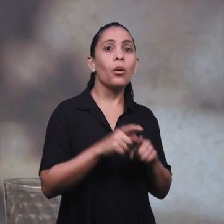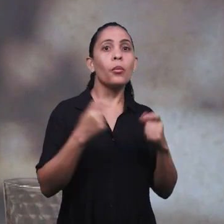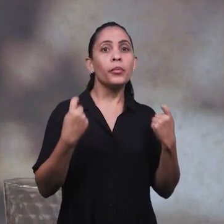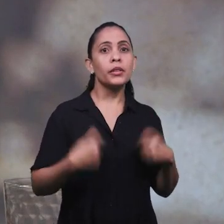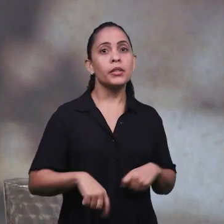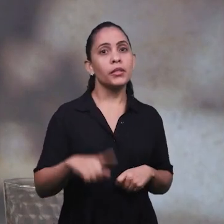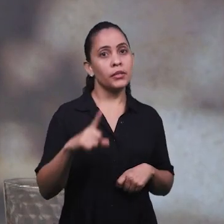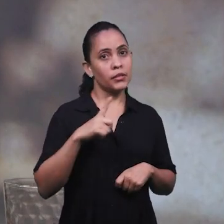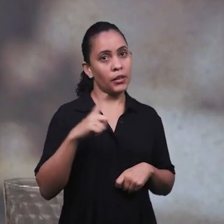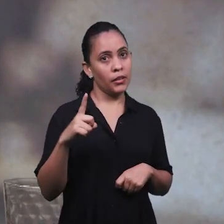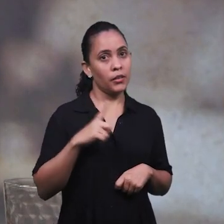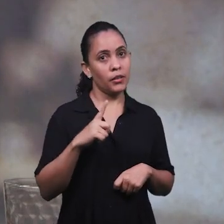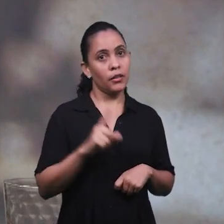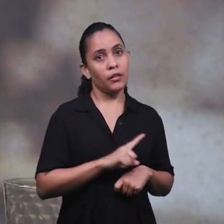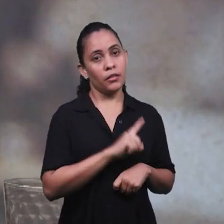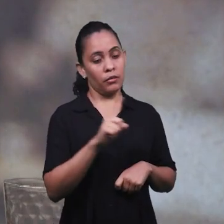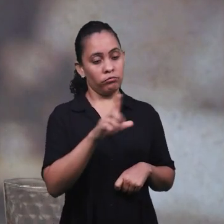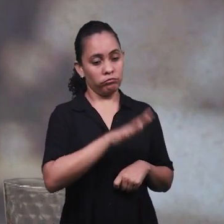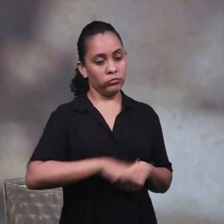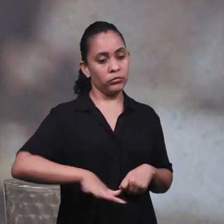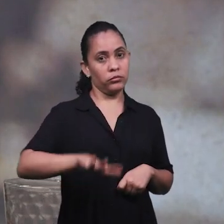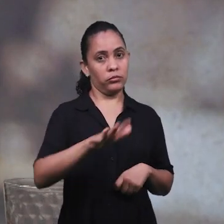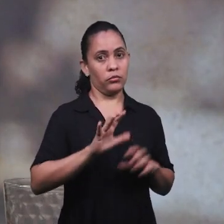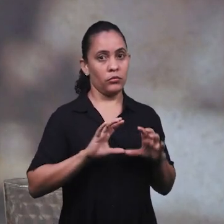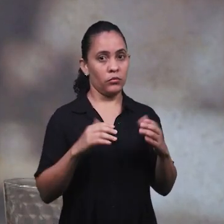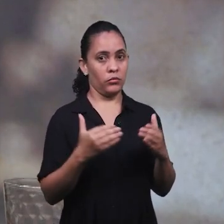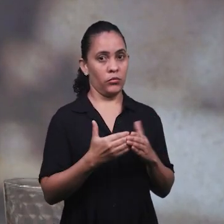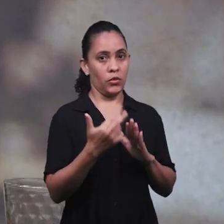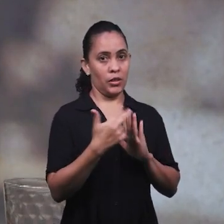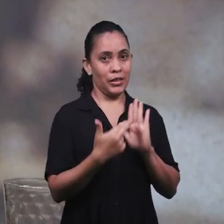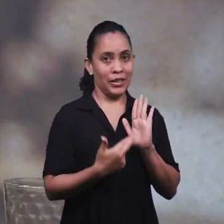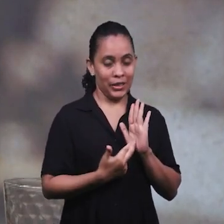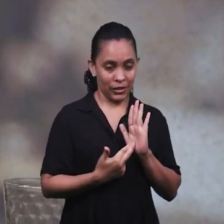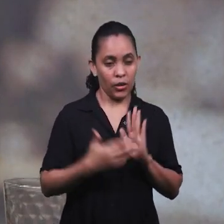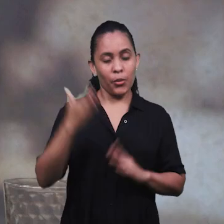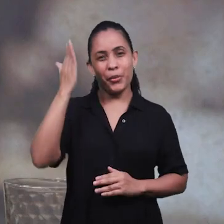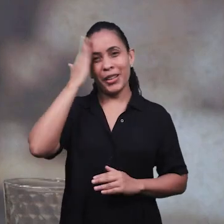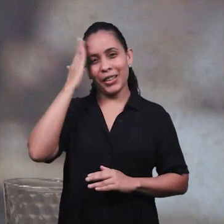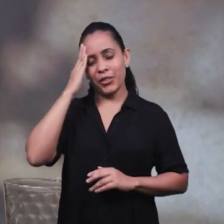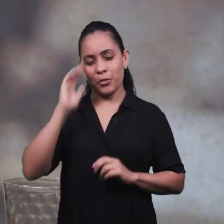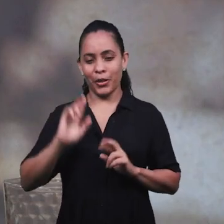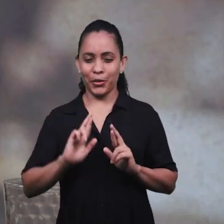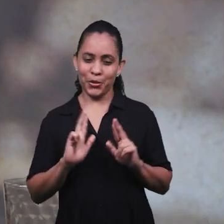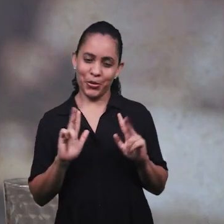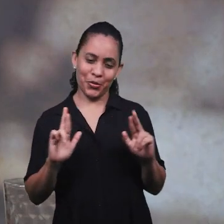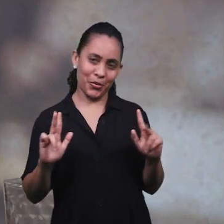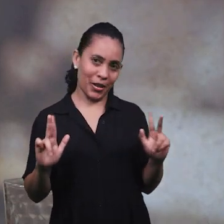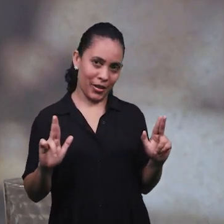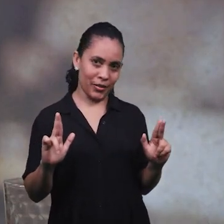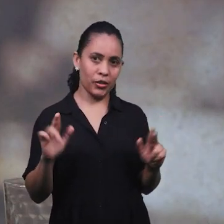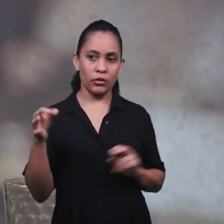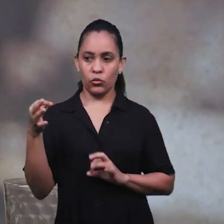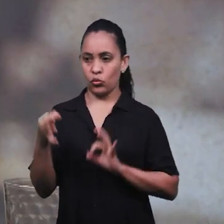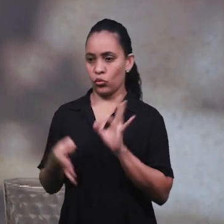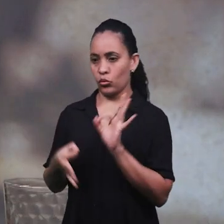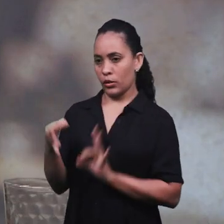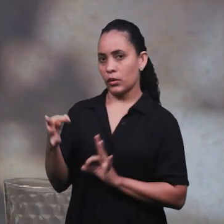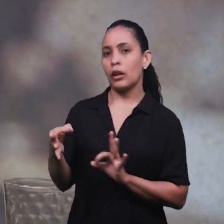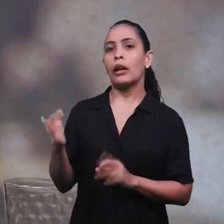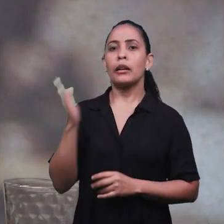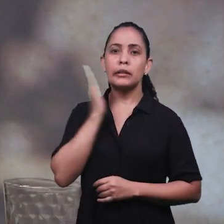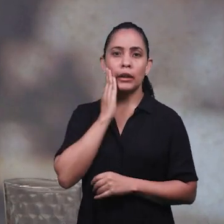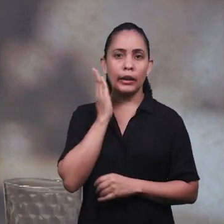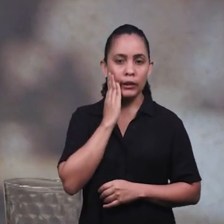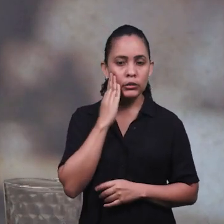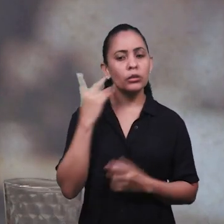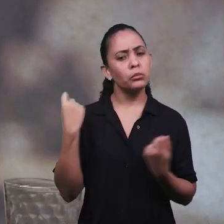expressa na convenção de condomínio. Então a gente tem entendimentos diferentes por parte de juristas. Alguns entendem que